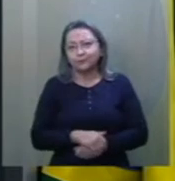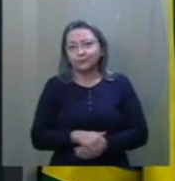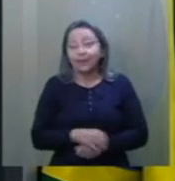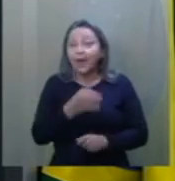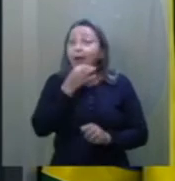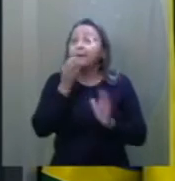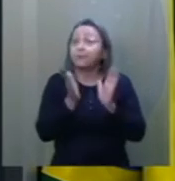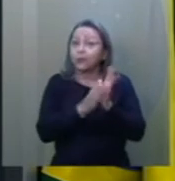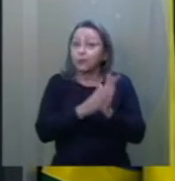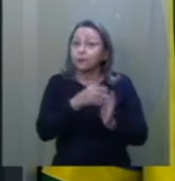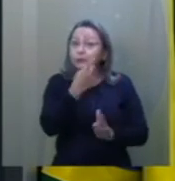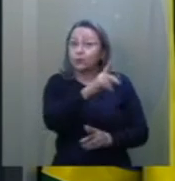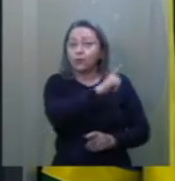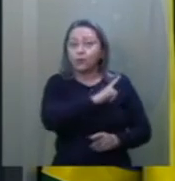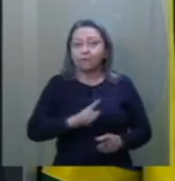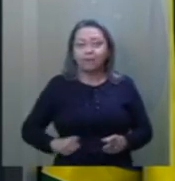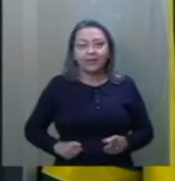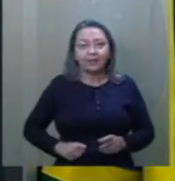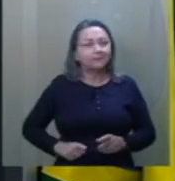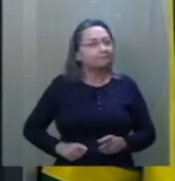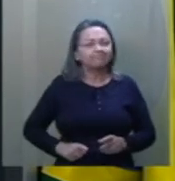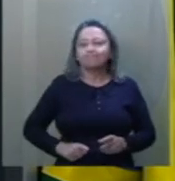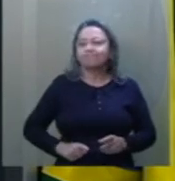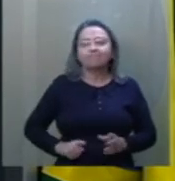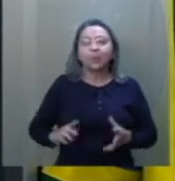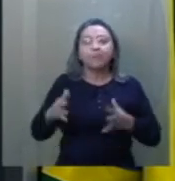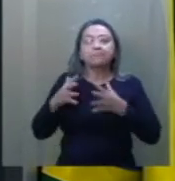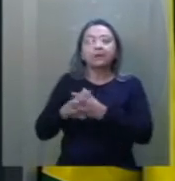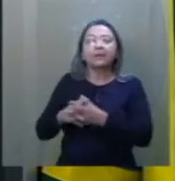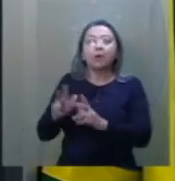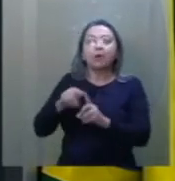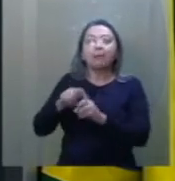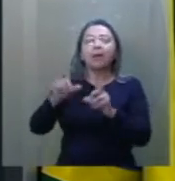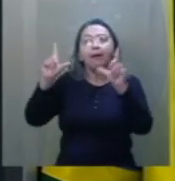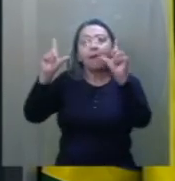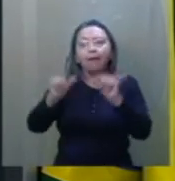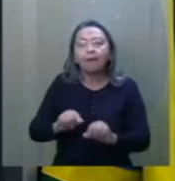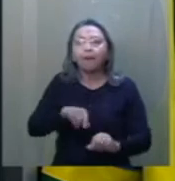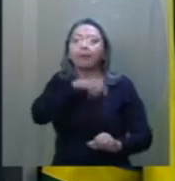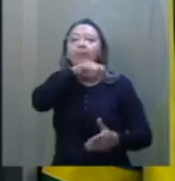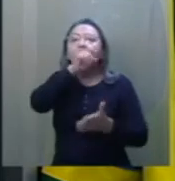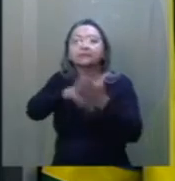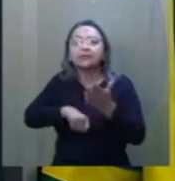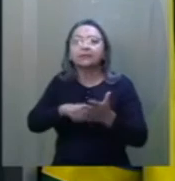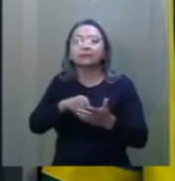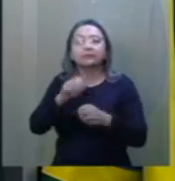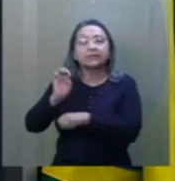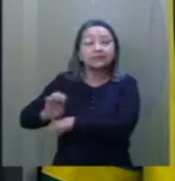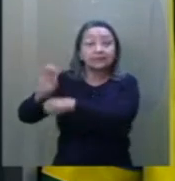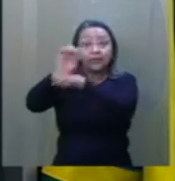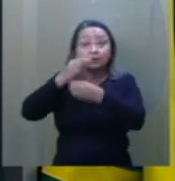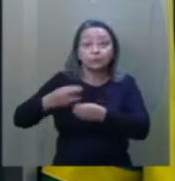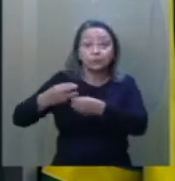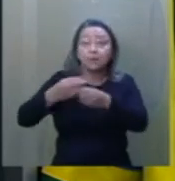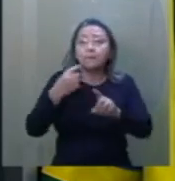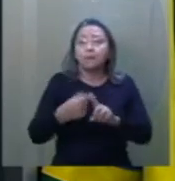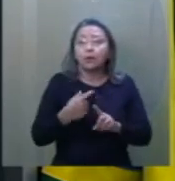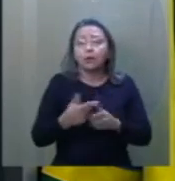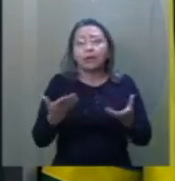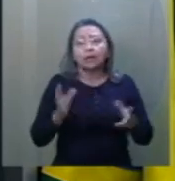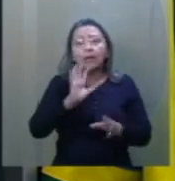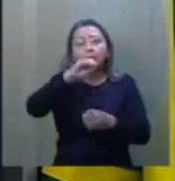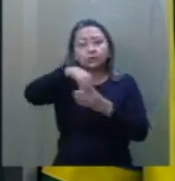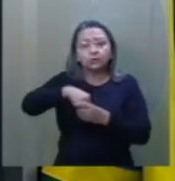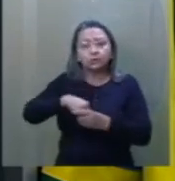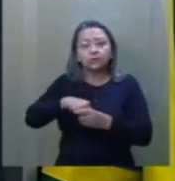proposta do governo não implica objetivamente em redução da receita dos estados e dos municípios, porque está embutida